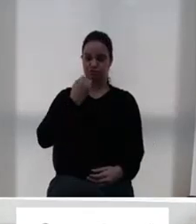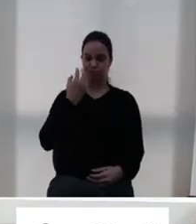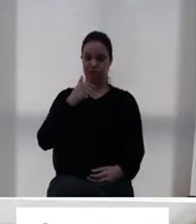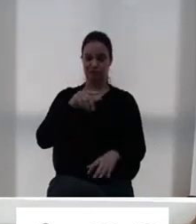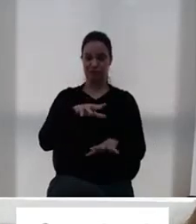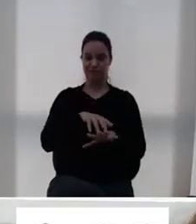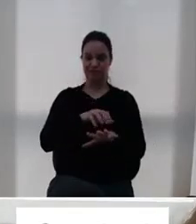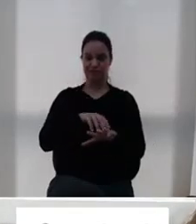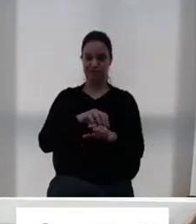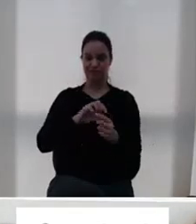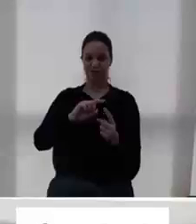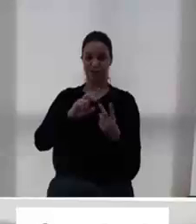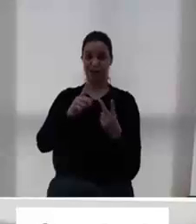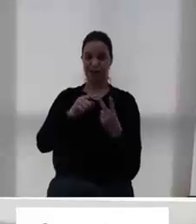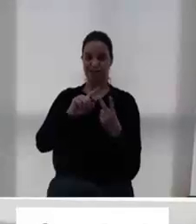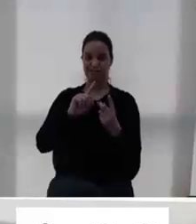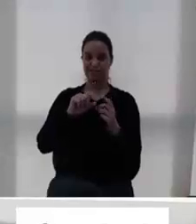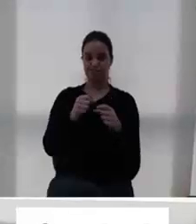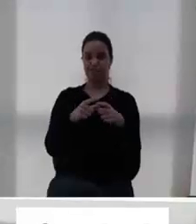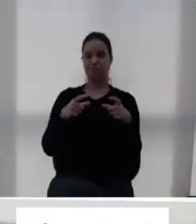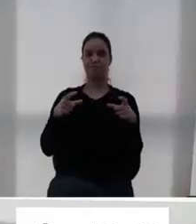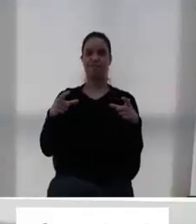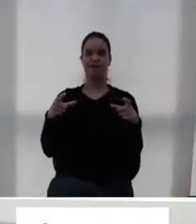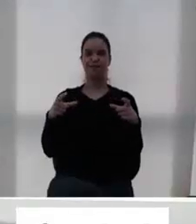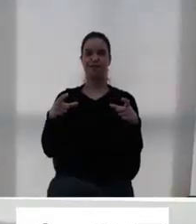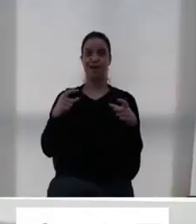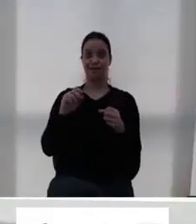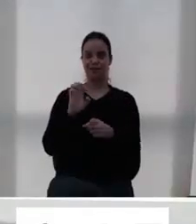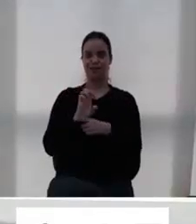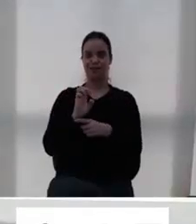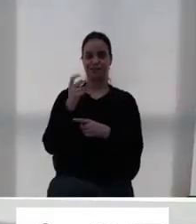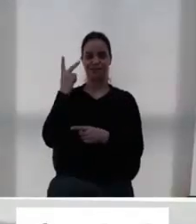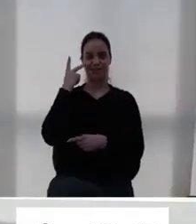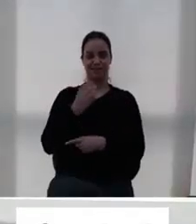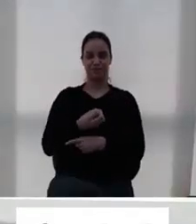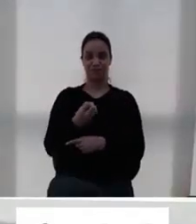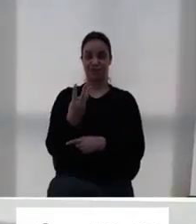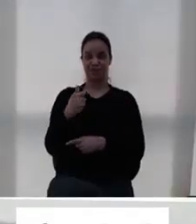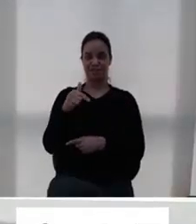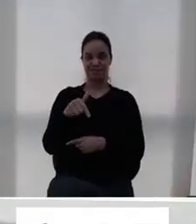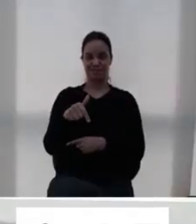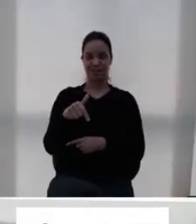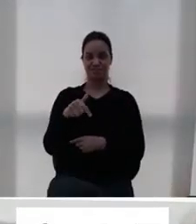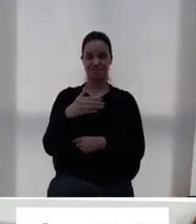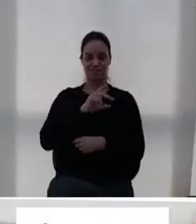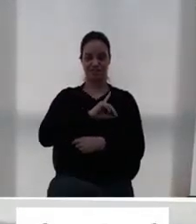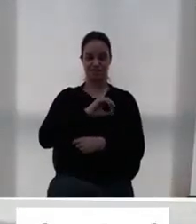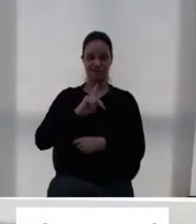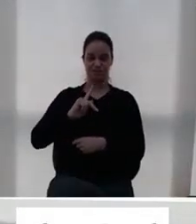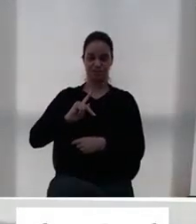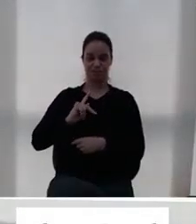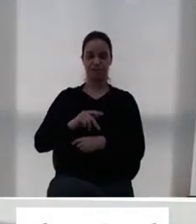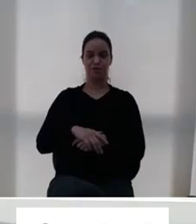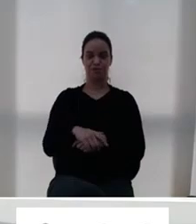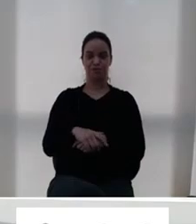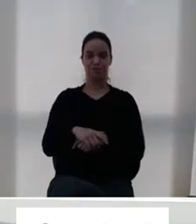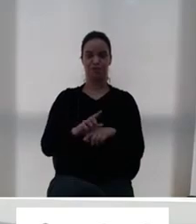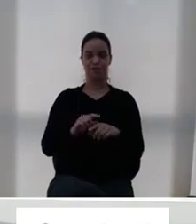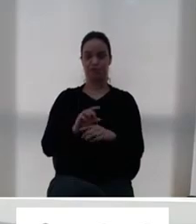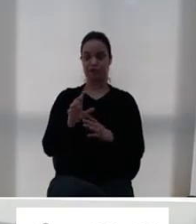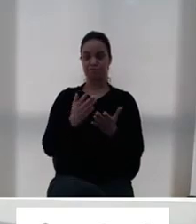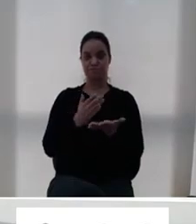maior unidade do Estado, a maior unidade civil família do Estado, com 37 defensores. A competência territorial abrange quase